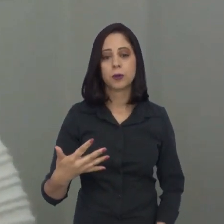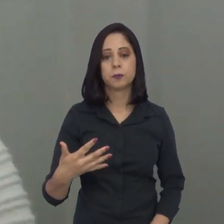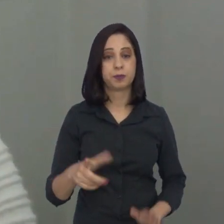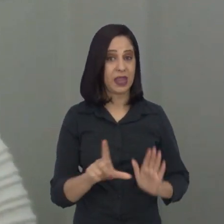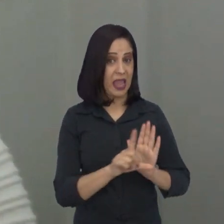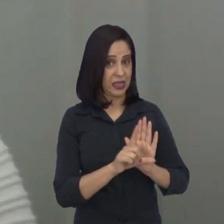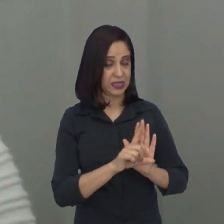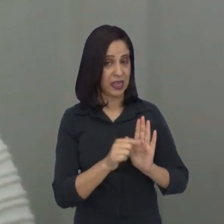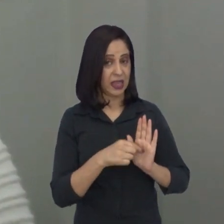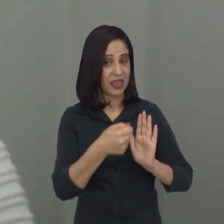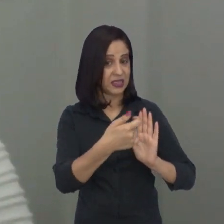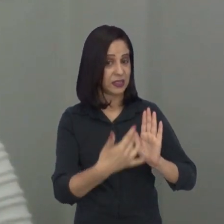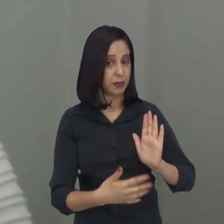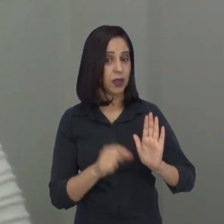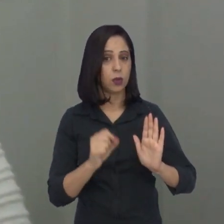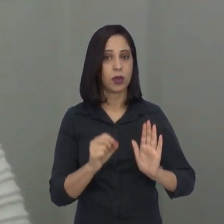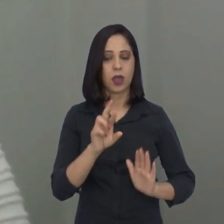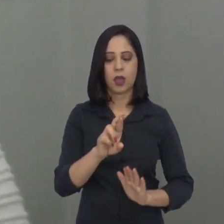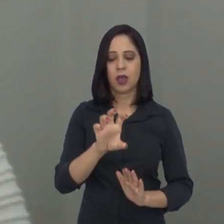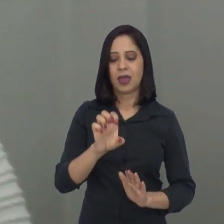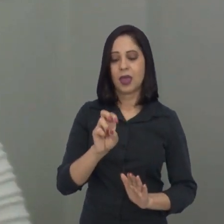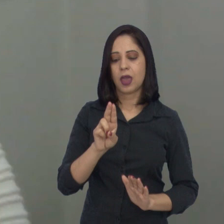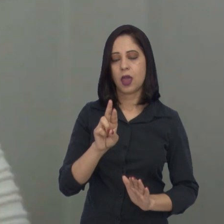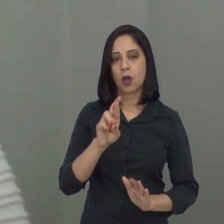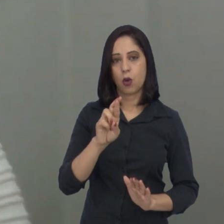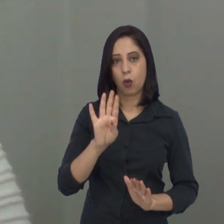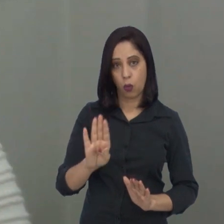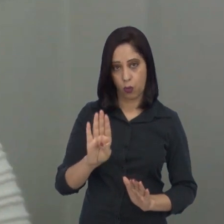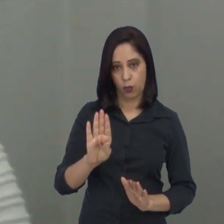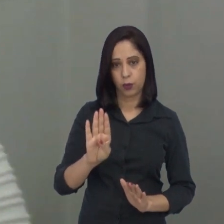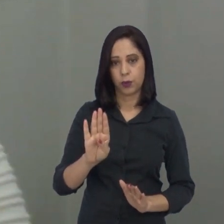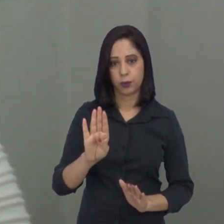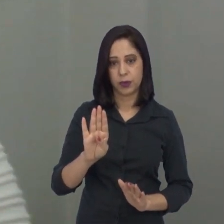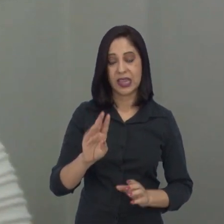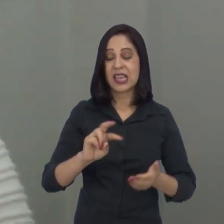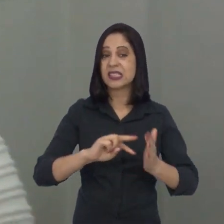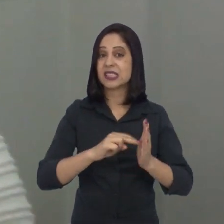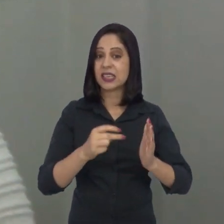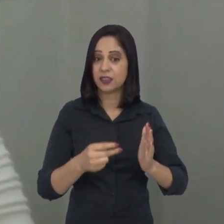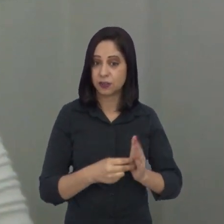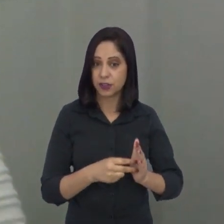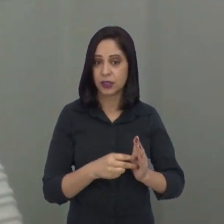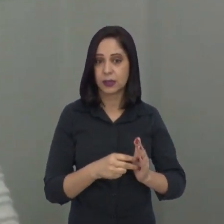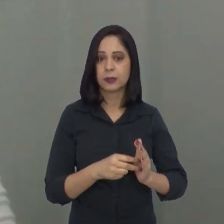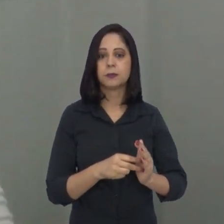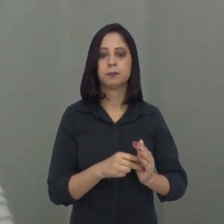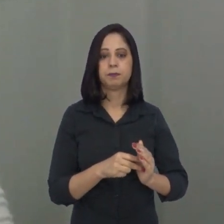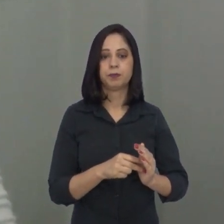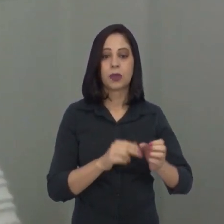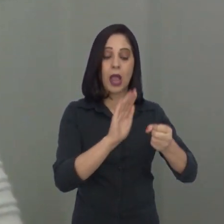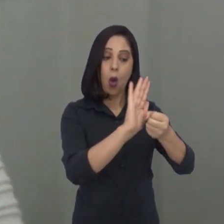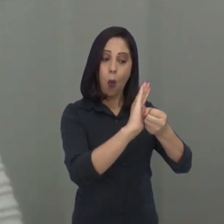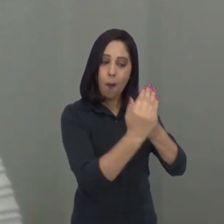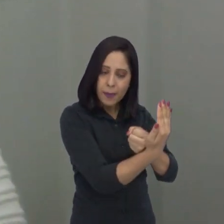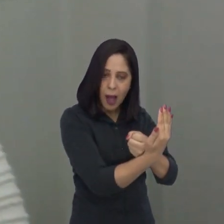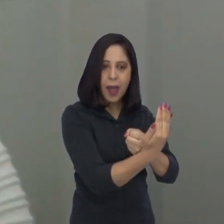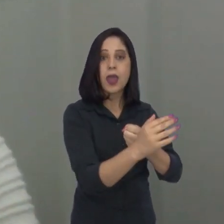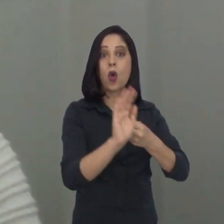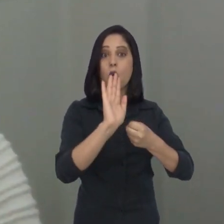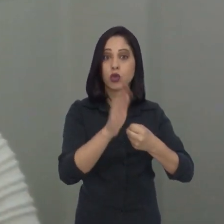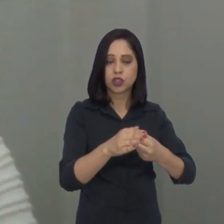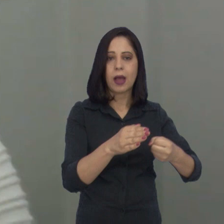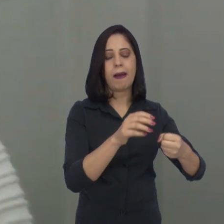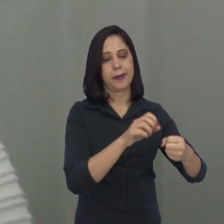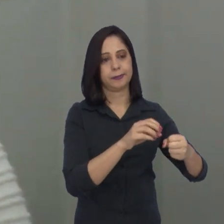ela também fala da REURB, é a lei da REURB que regulariza os loteamentos que não